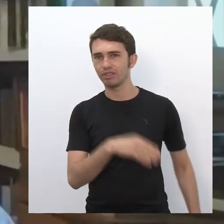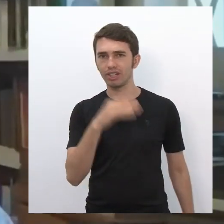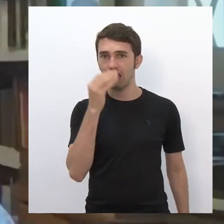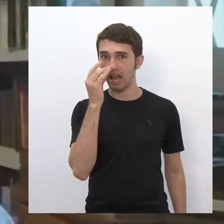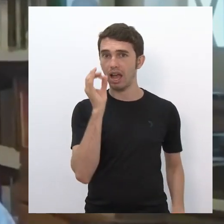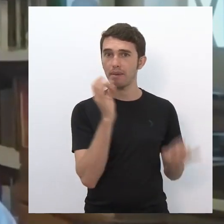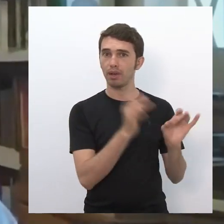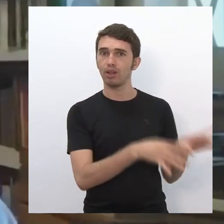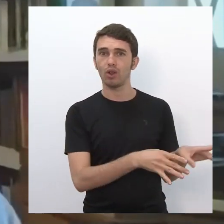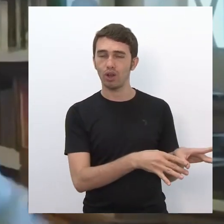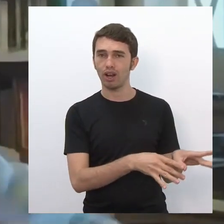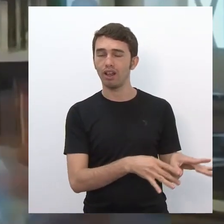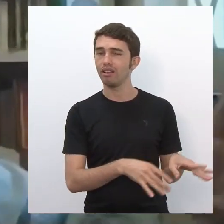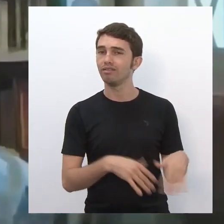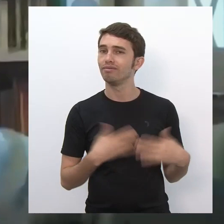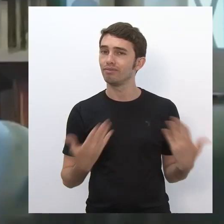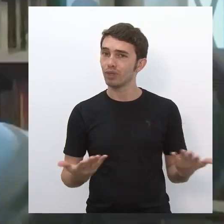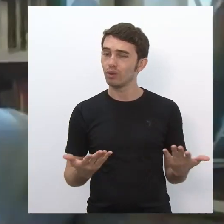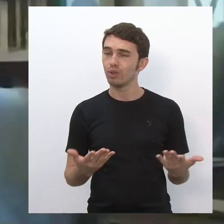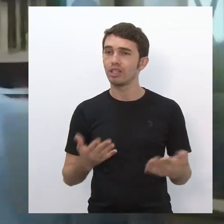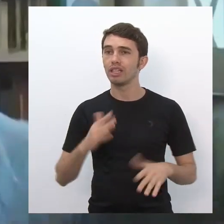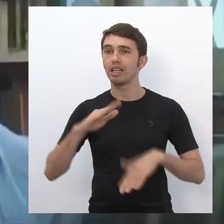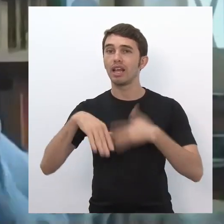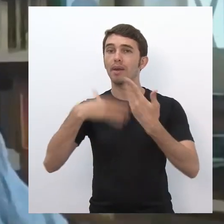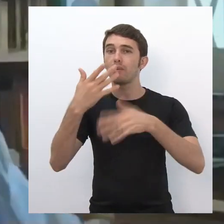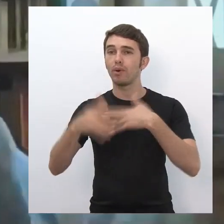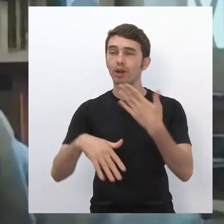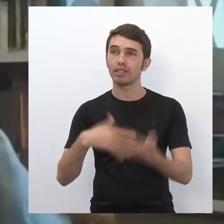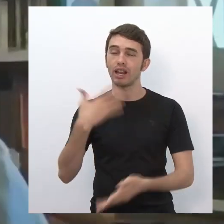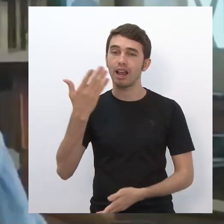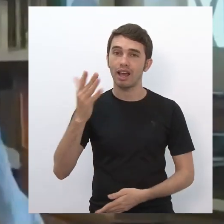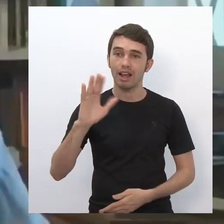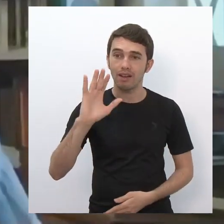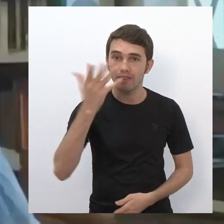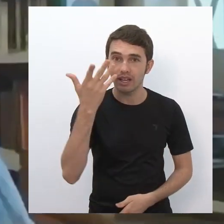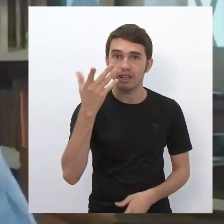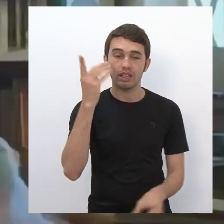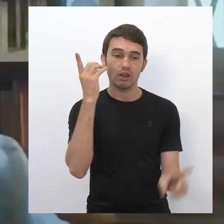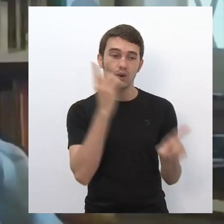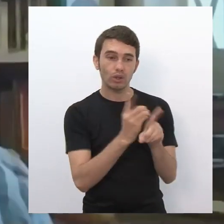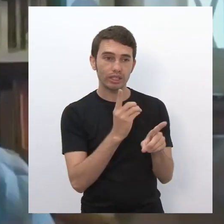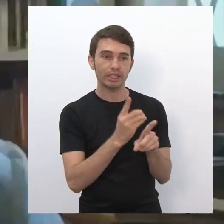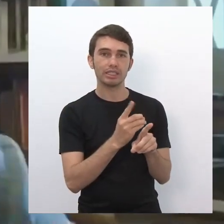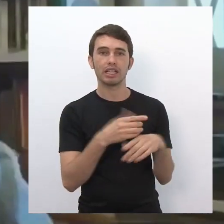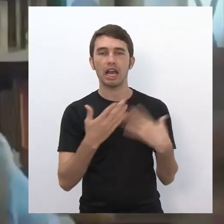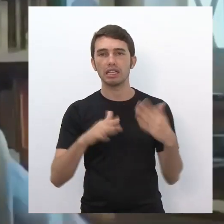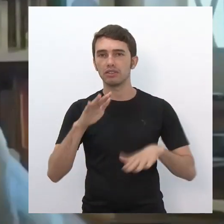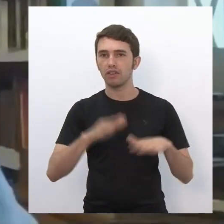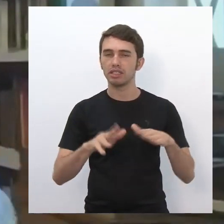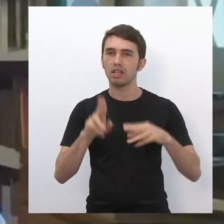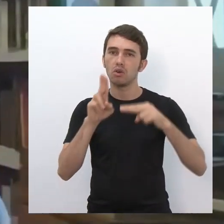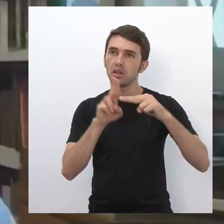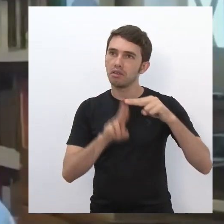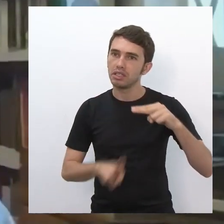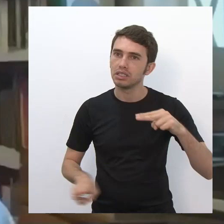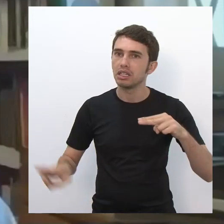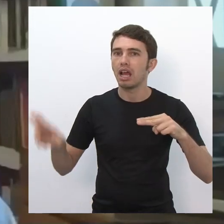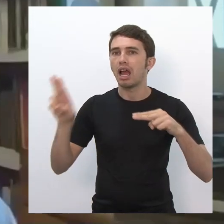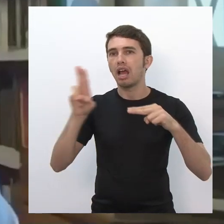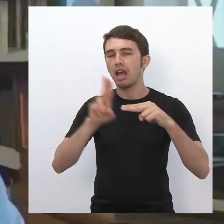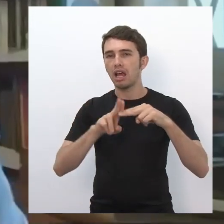pessoas, né? Que ocasionalmente, lá para frente, vão se reencontrar com a leitura, talvez na universidade, por